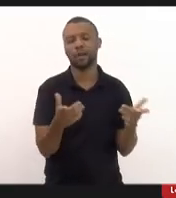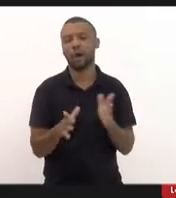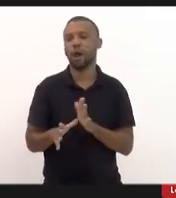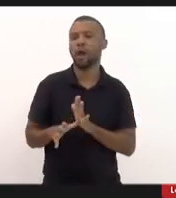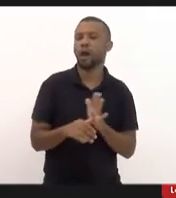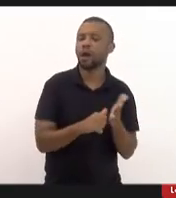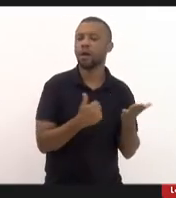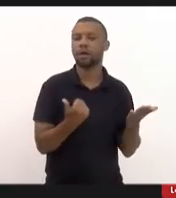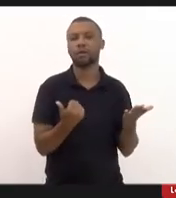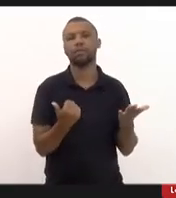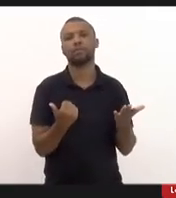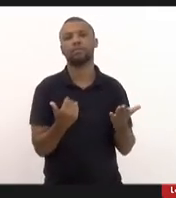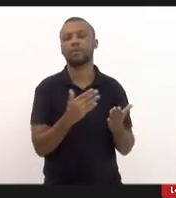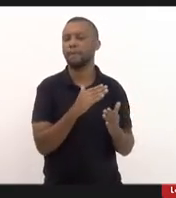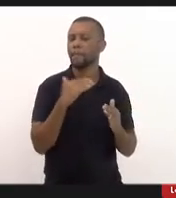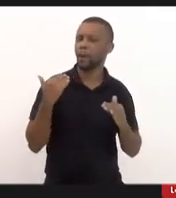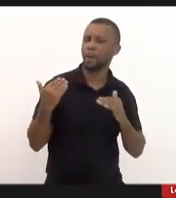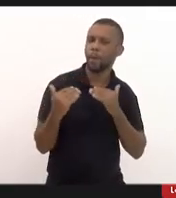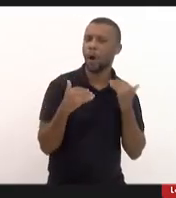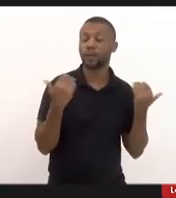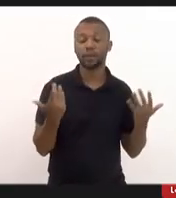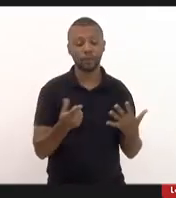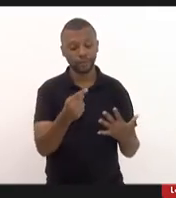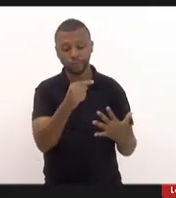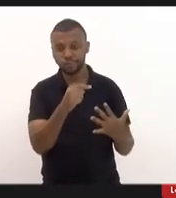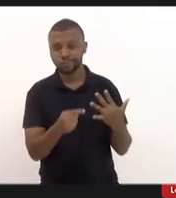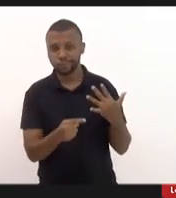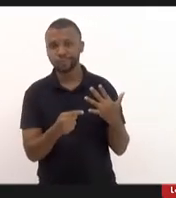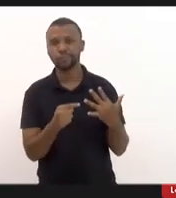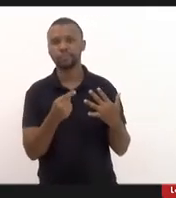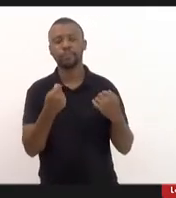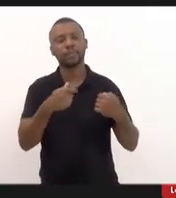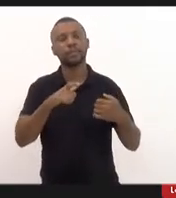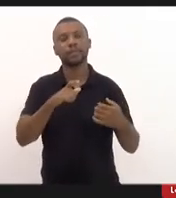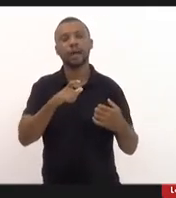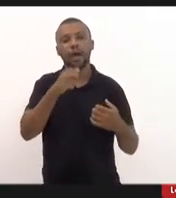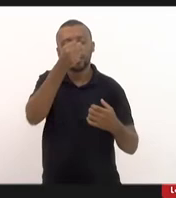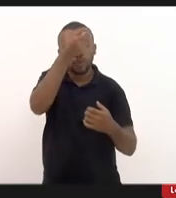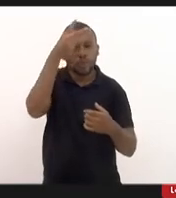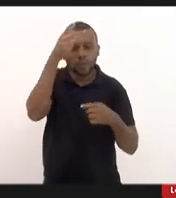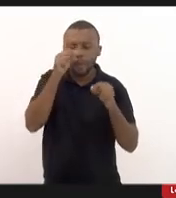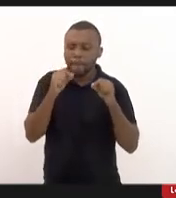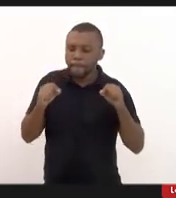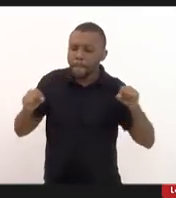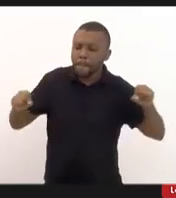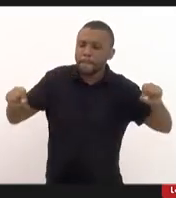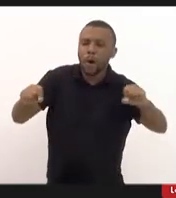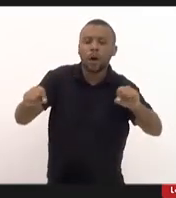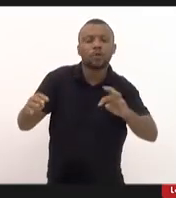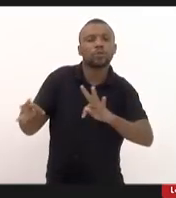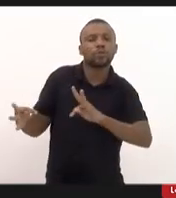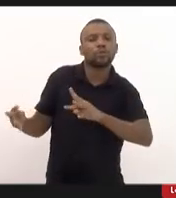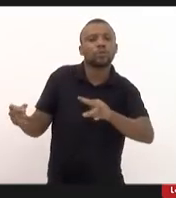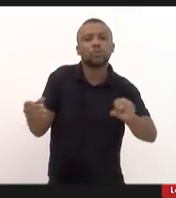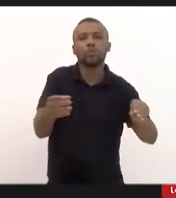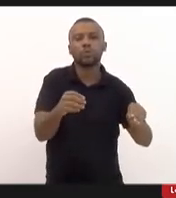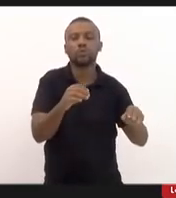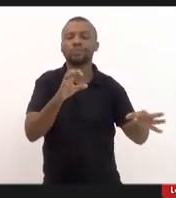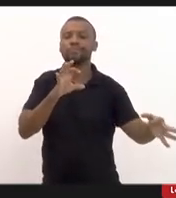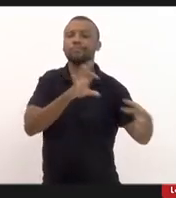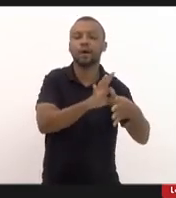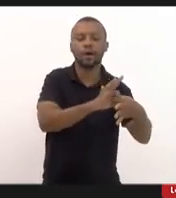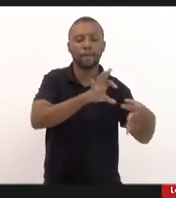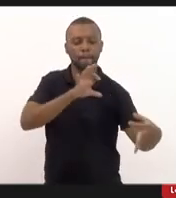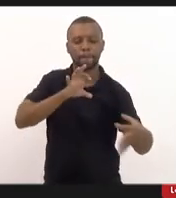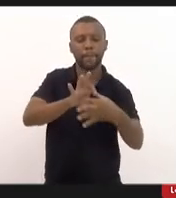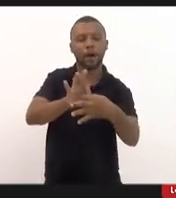esses aspectos, e eu concordo que tem que ser uma integração de todos os municípios, não podemos deixar só a responsabilidade do Estado. Eu acho que a